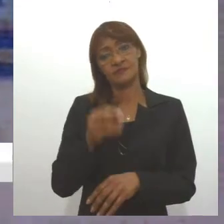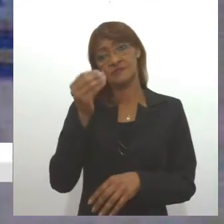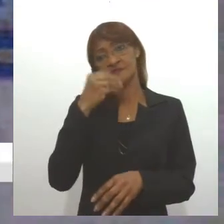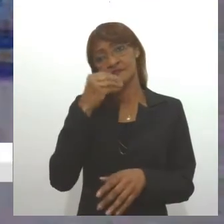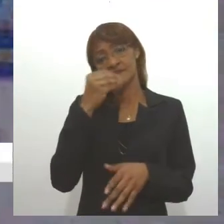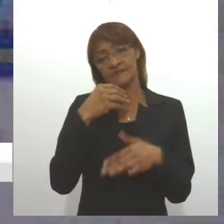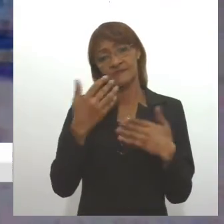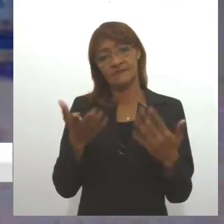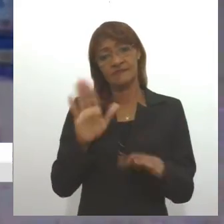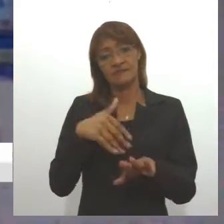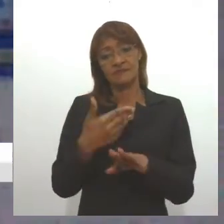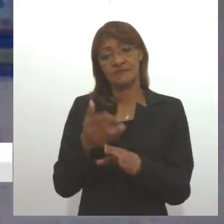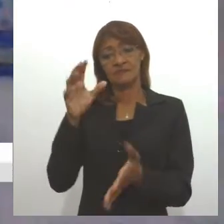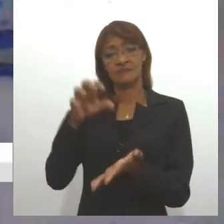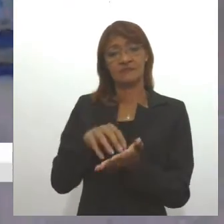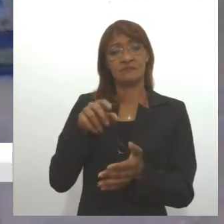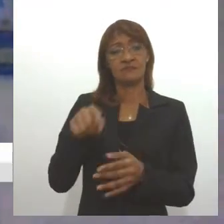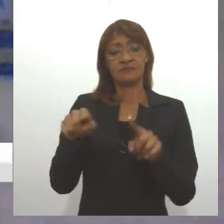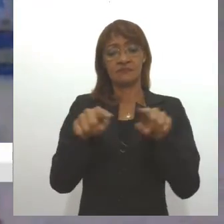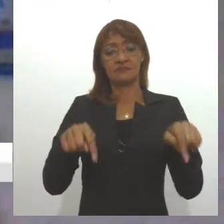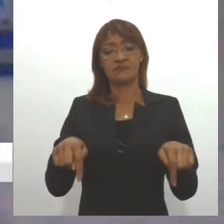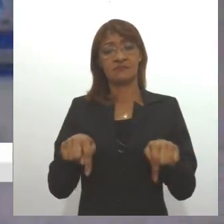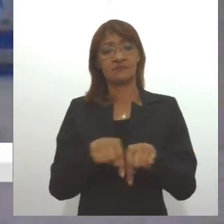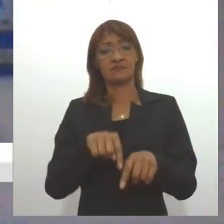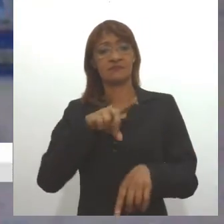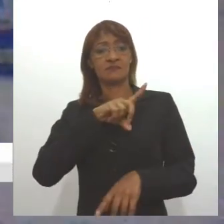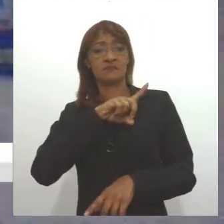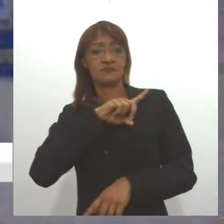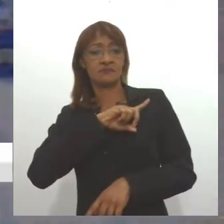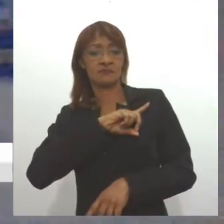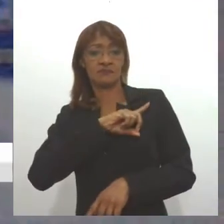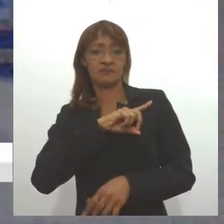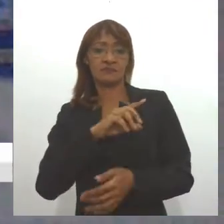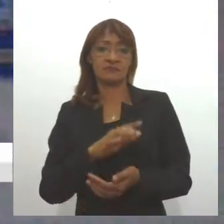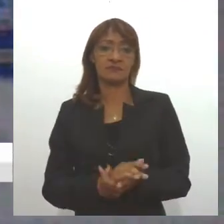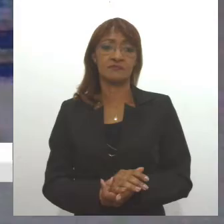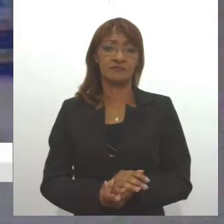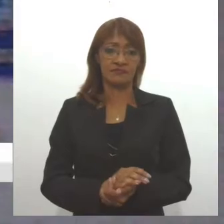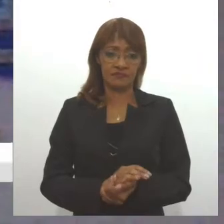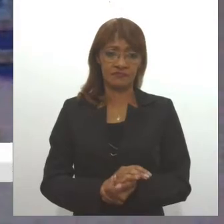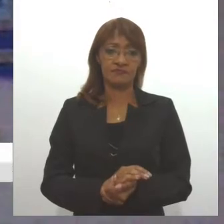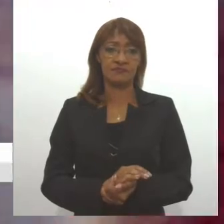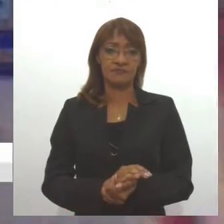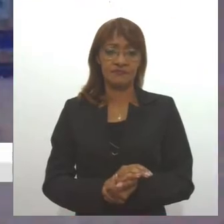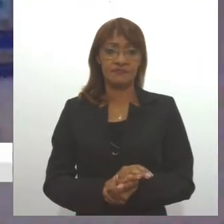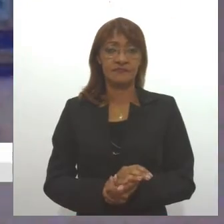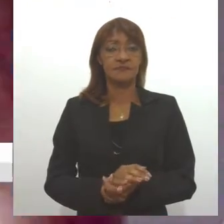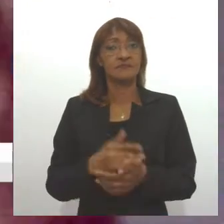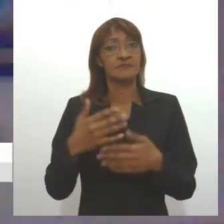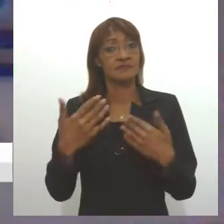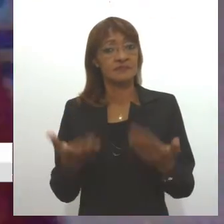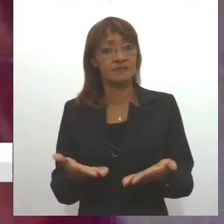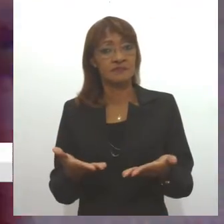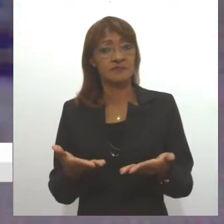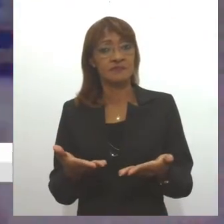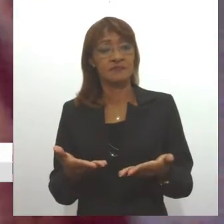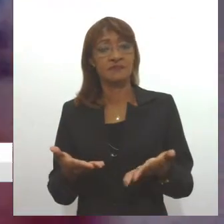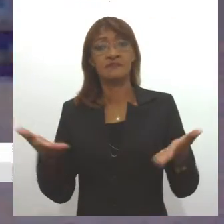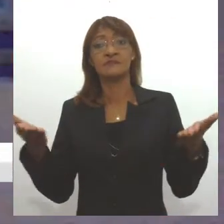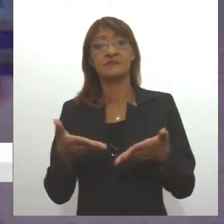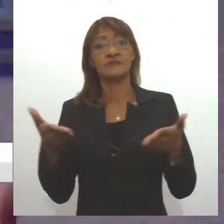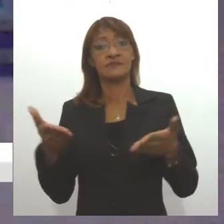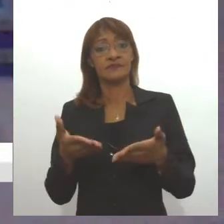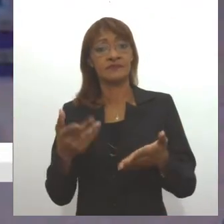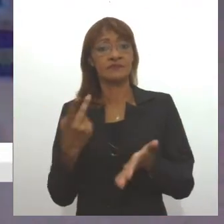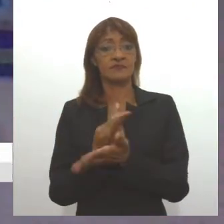referência aí para dentro de uma sala na delegacia, o que foi corrigido há pouco pela segurança pública. Então, o que é que acontece? A gente vê que a